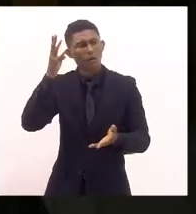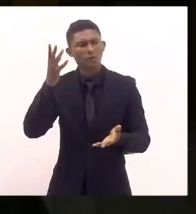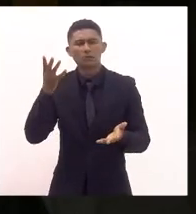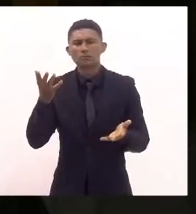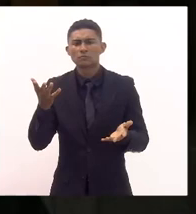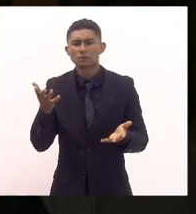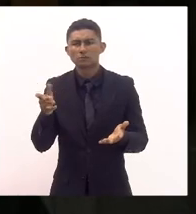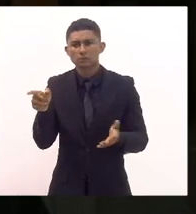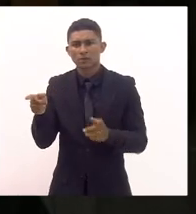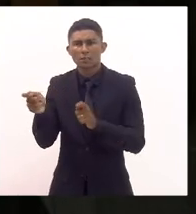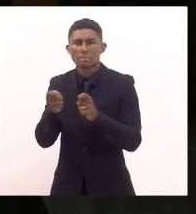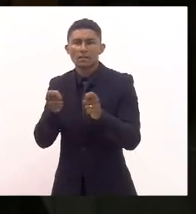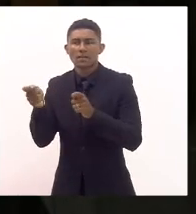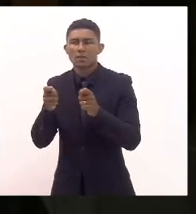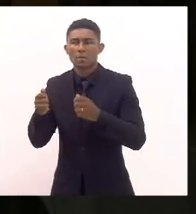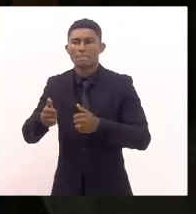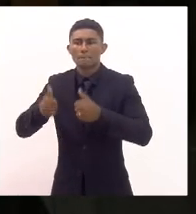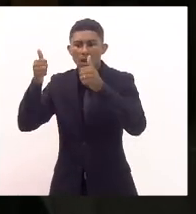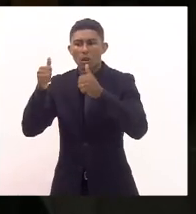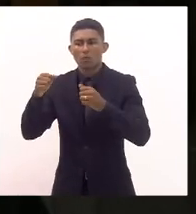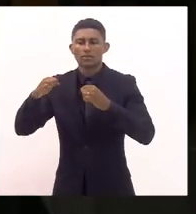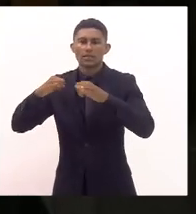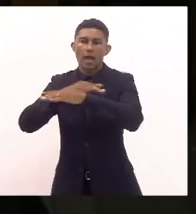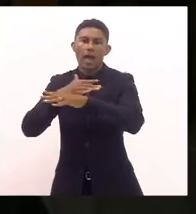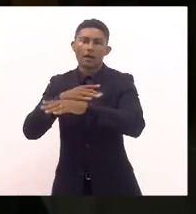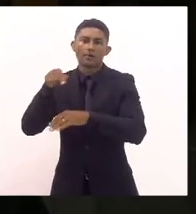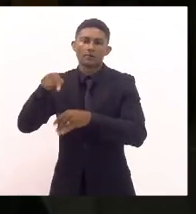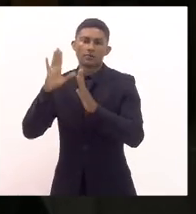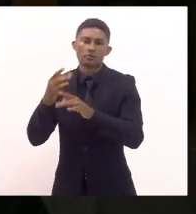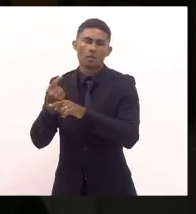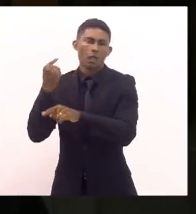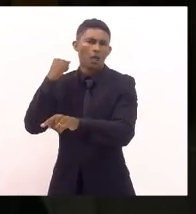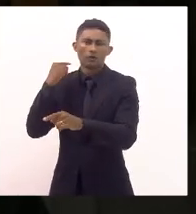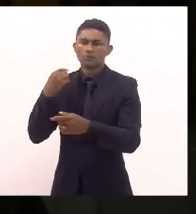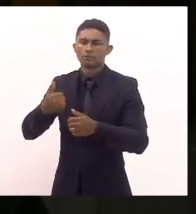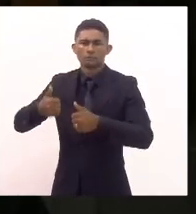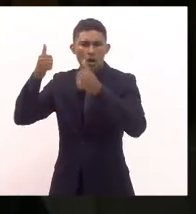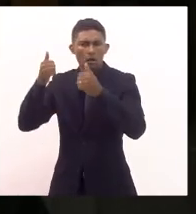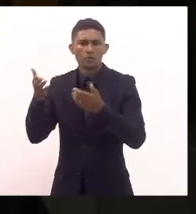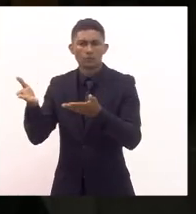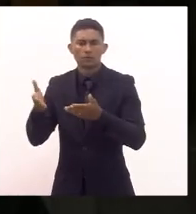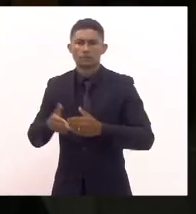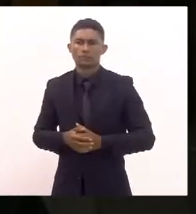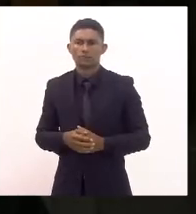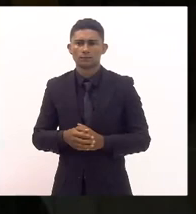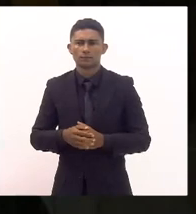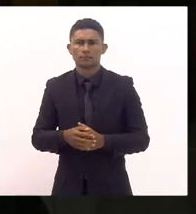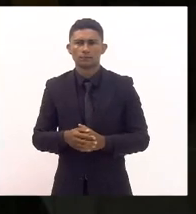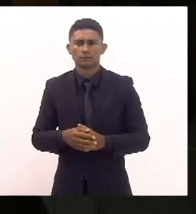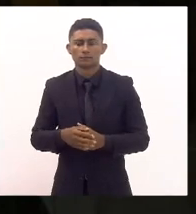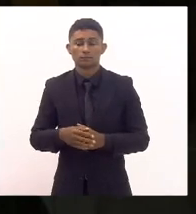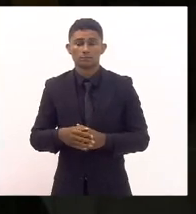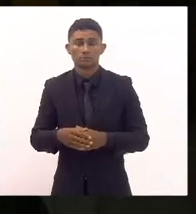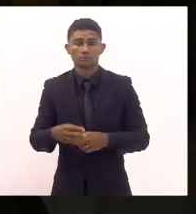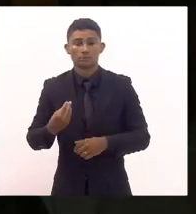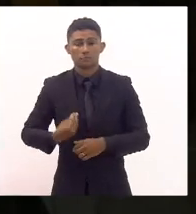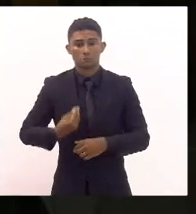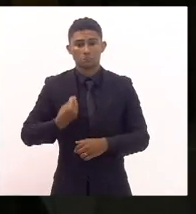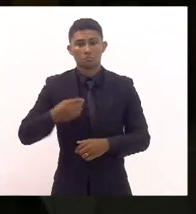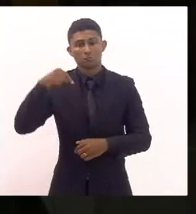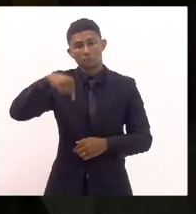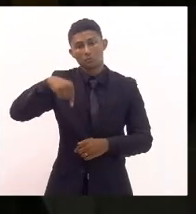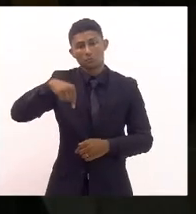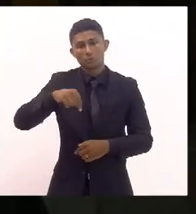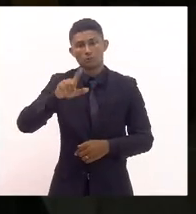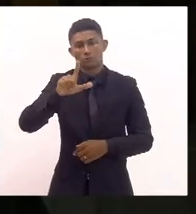administrações que a cidade já teve e aqui a presença do Companheiro Luiz